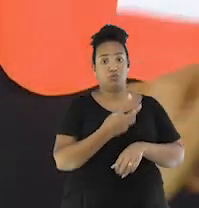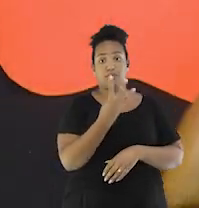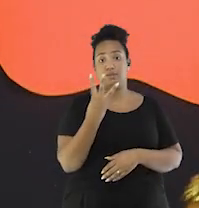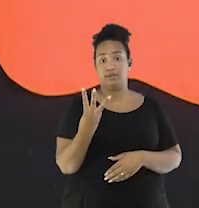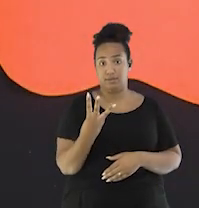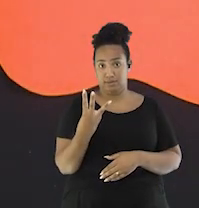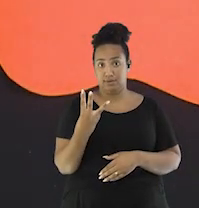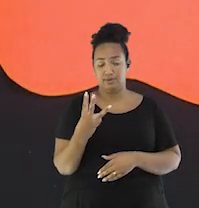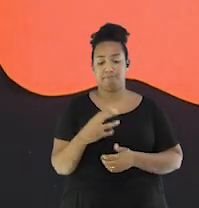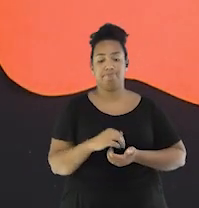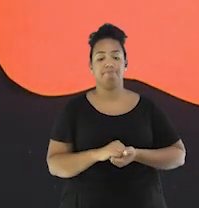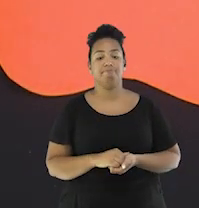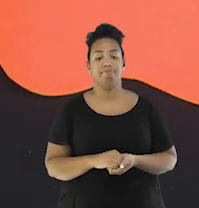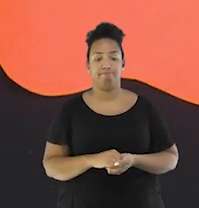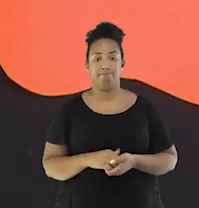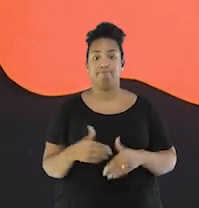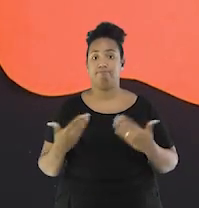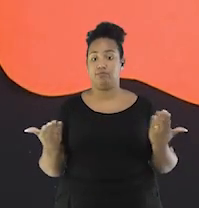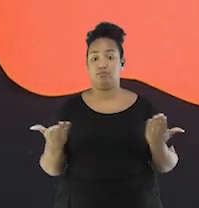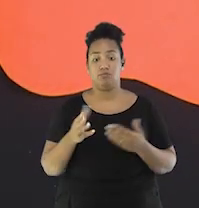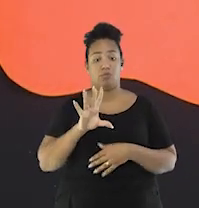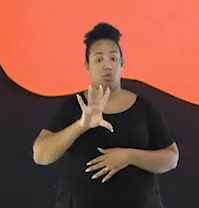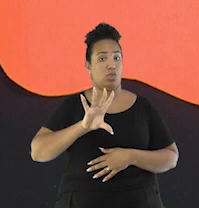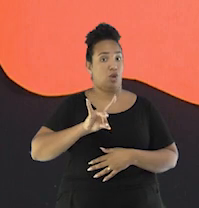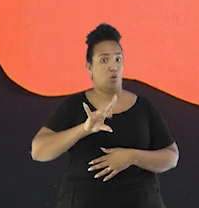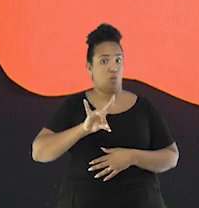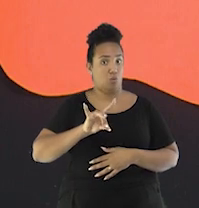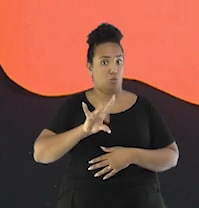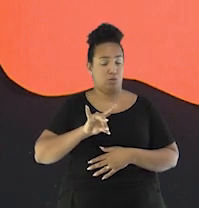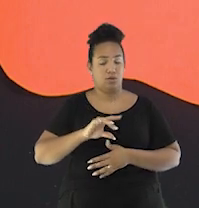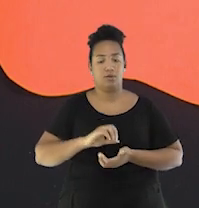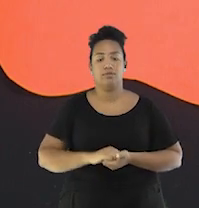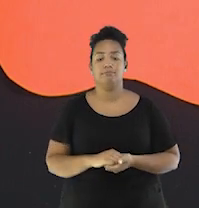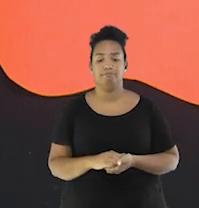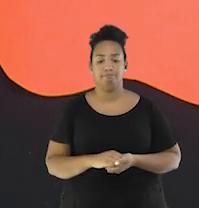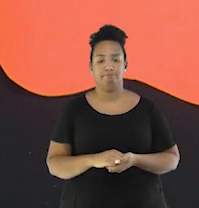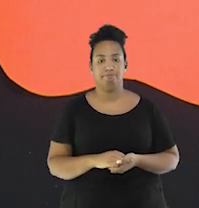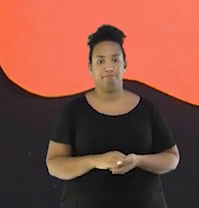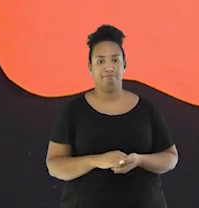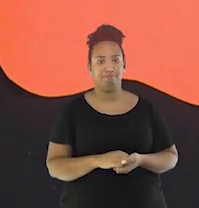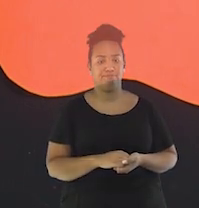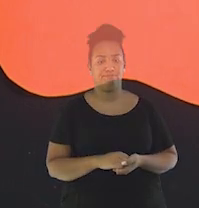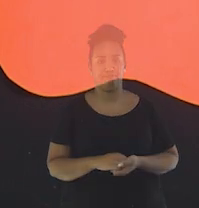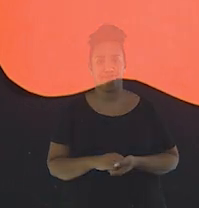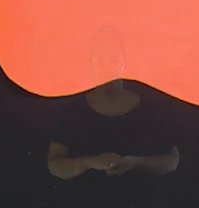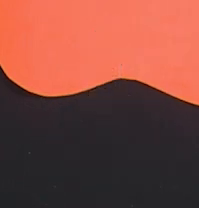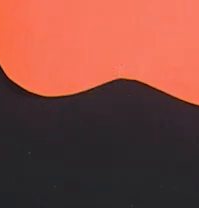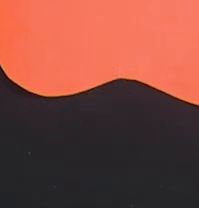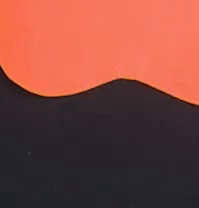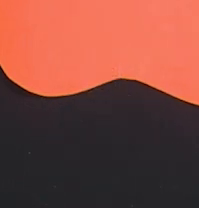instrumento. Agora nós iremos colar as 3 tiras para fazer o braço.